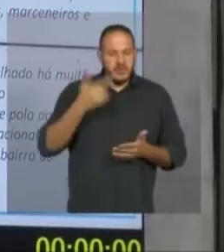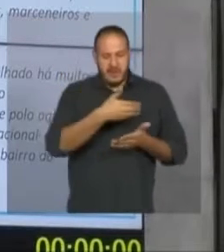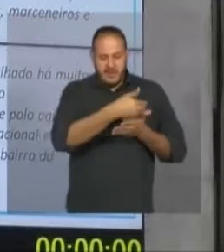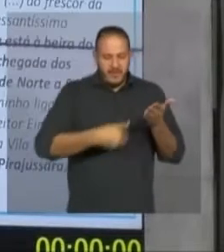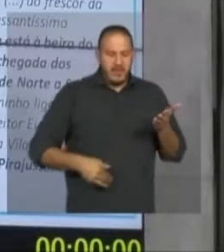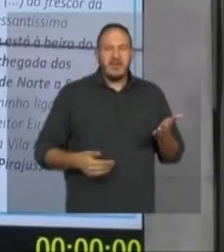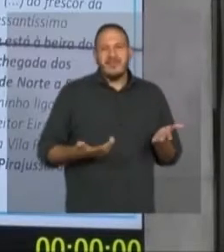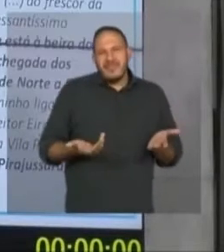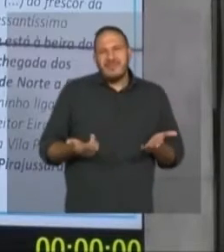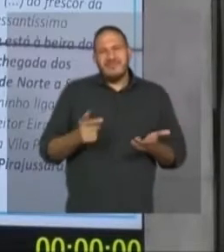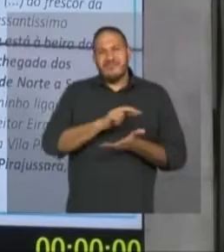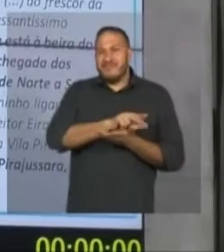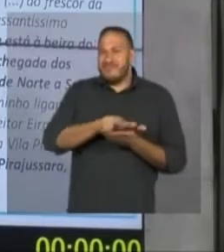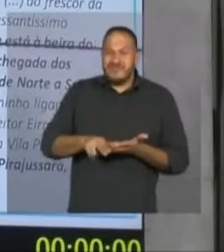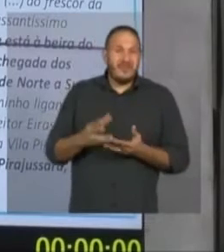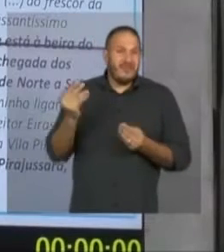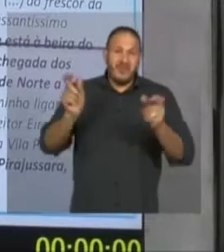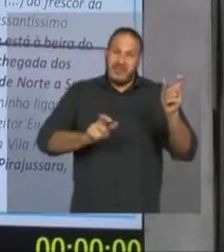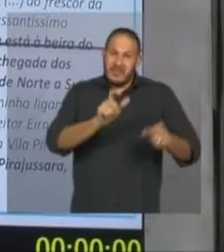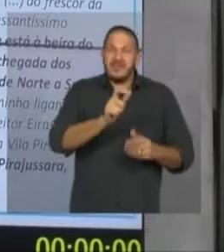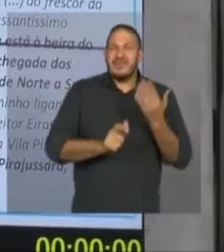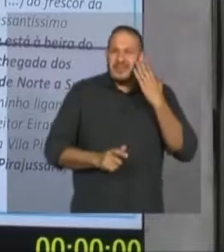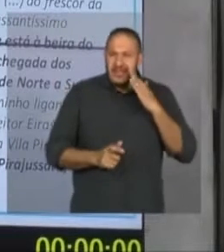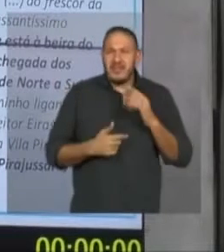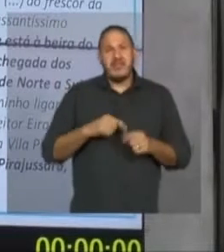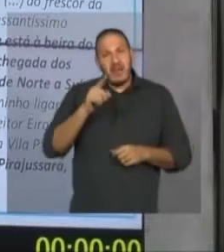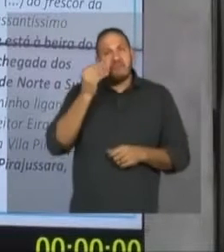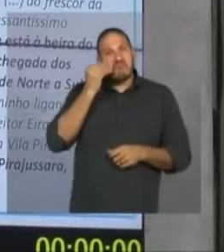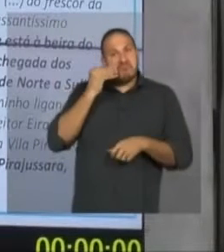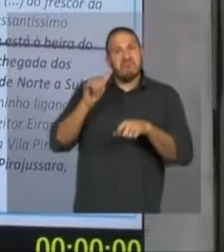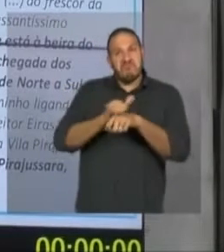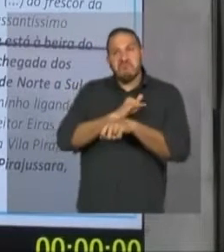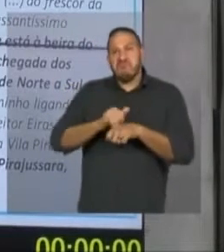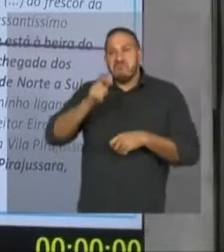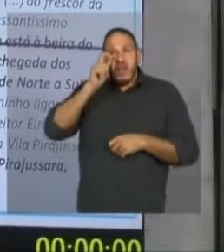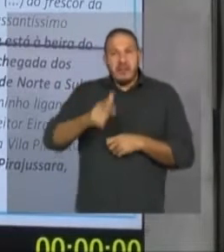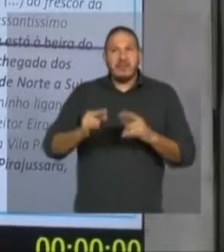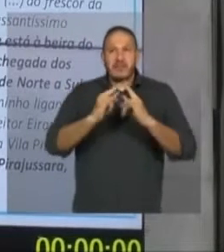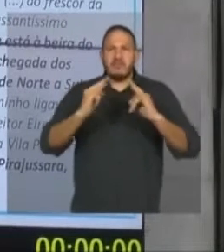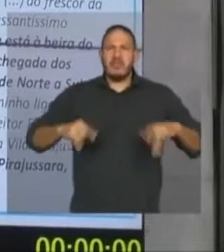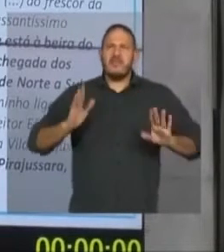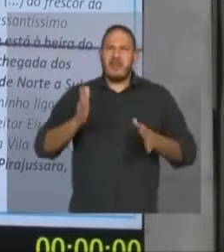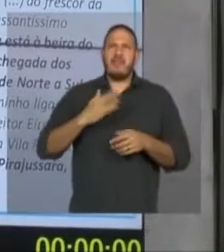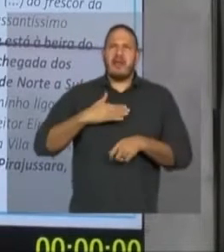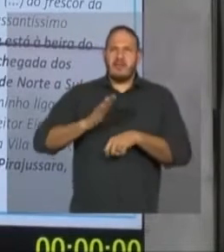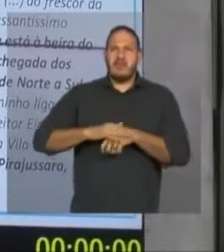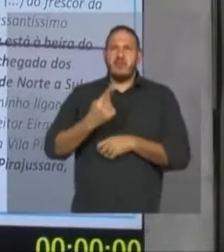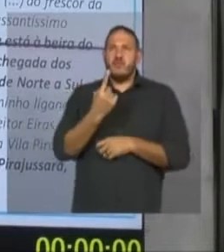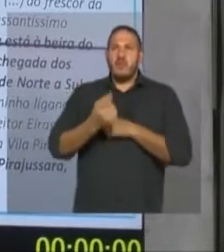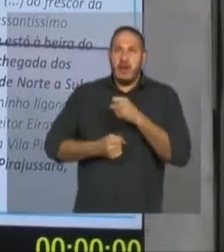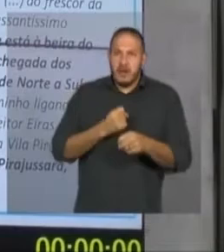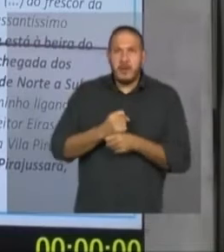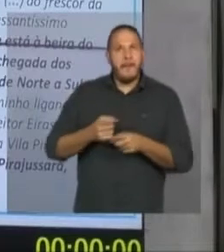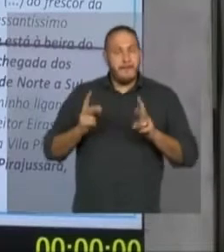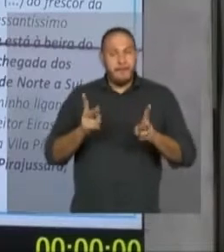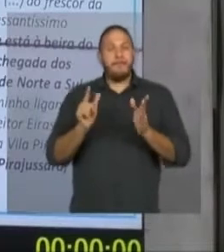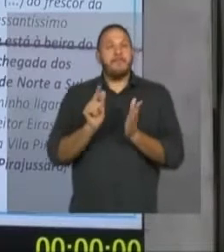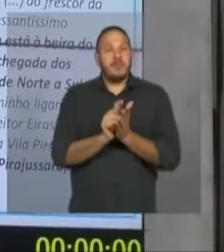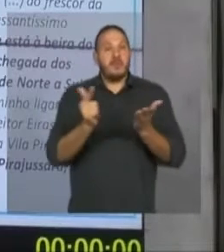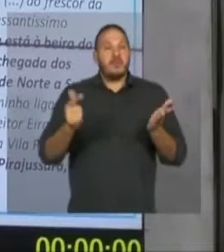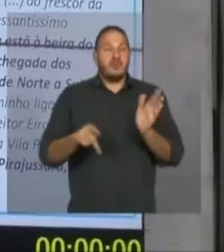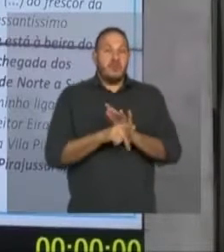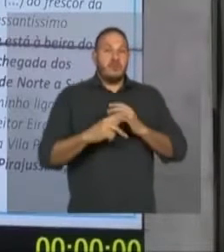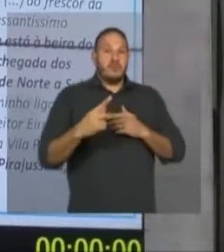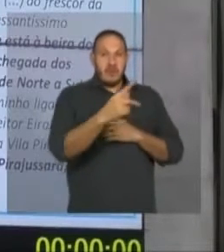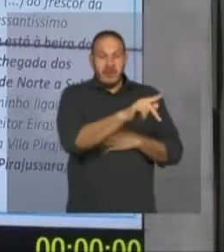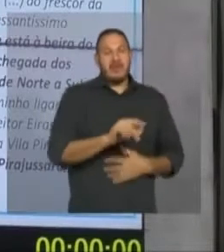limpa. Então, muitos entenderam que essa era uma alternativa interessante. Já faz mais de um ano que o camping foi montado, então um jornal da cidade